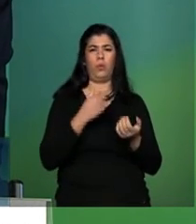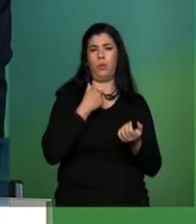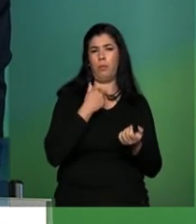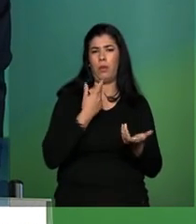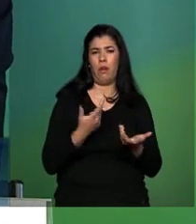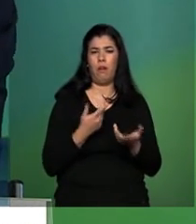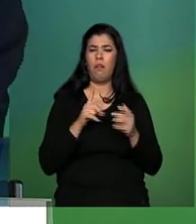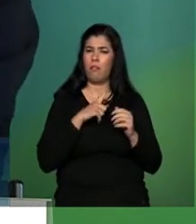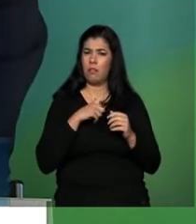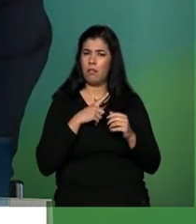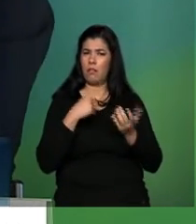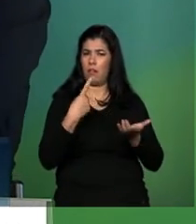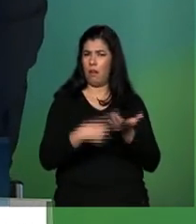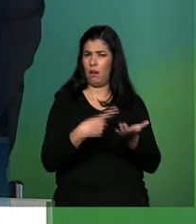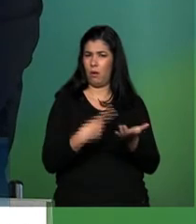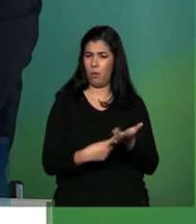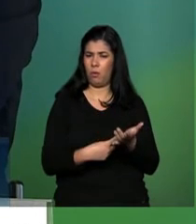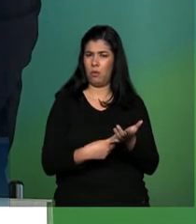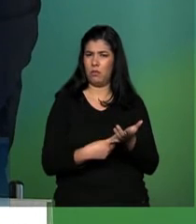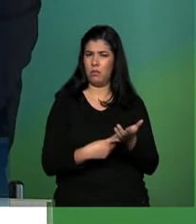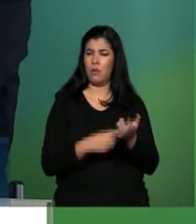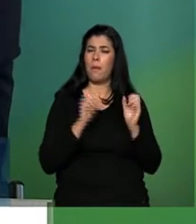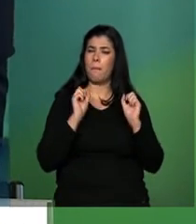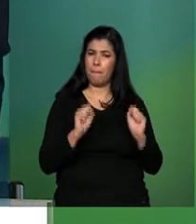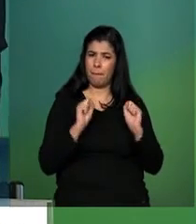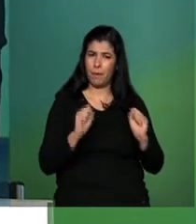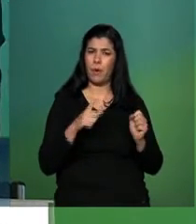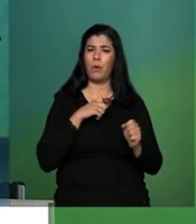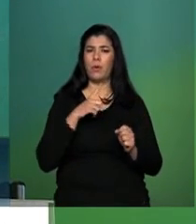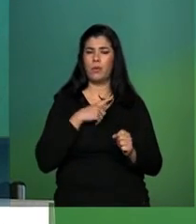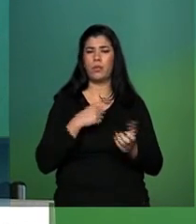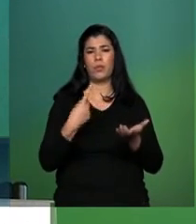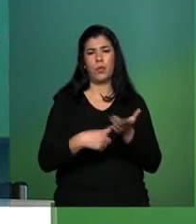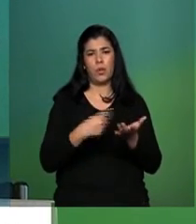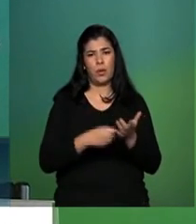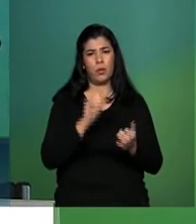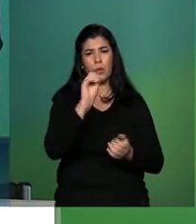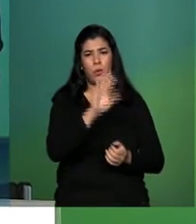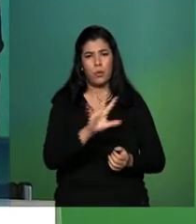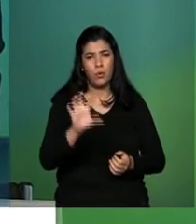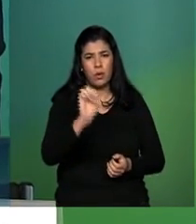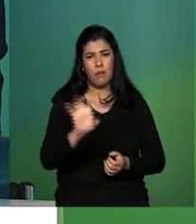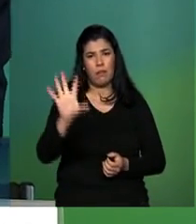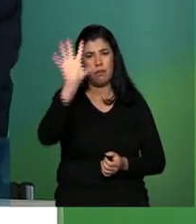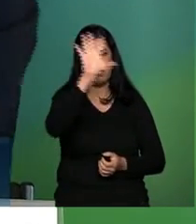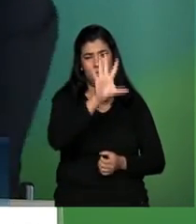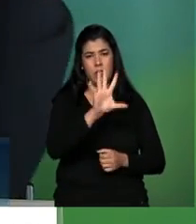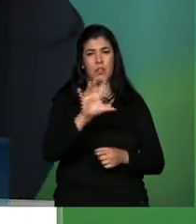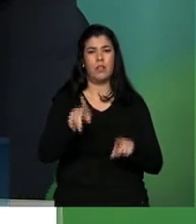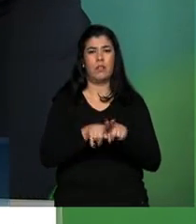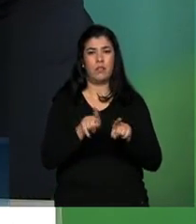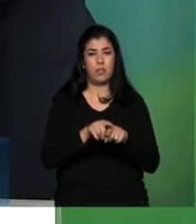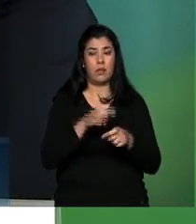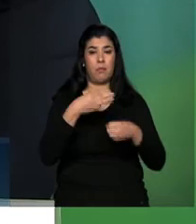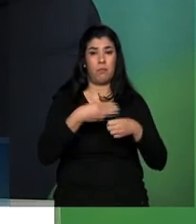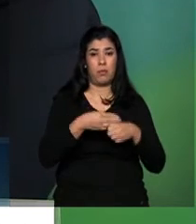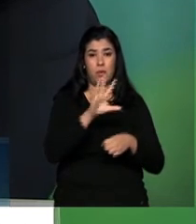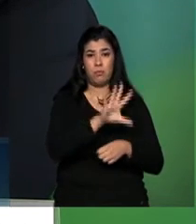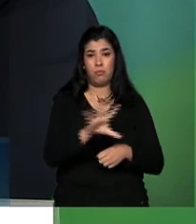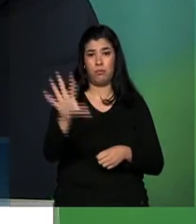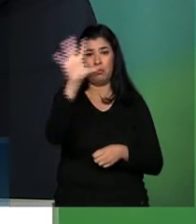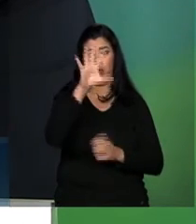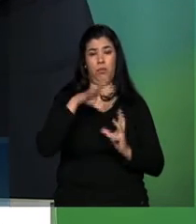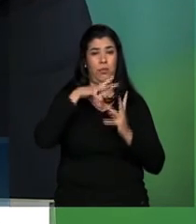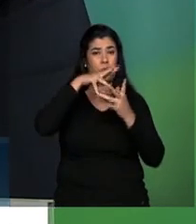podemos ter acordo bilateral, regional ou prestigiar os fóruns multilaterais. Nós podemos atuar em